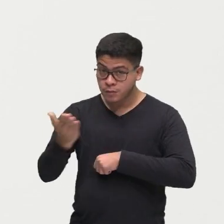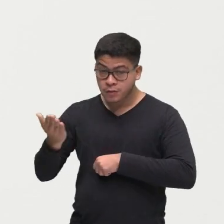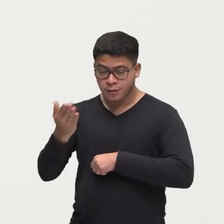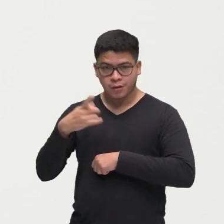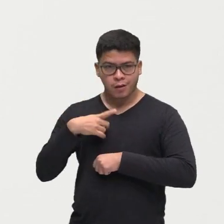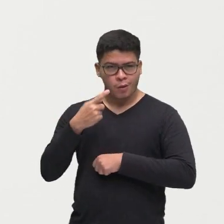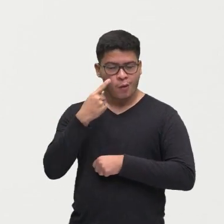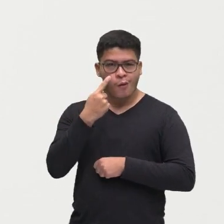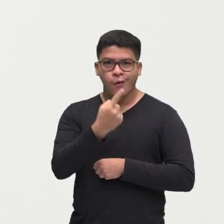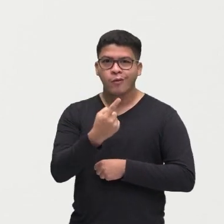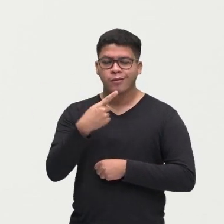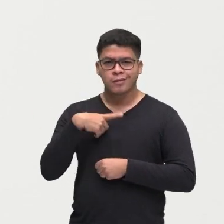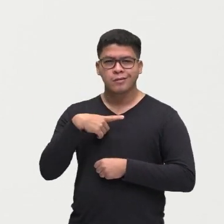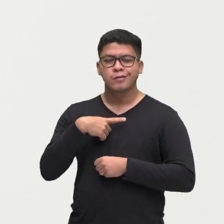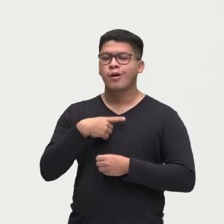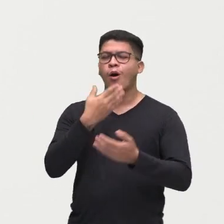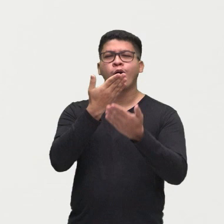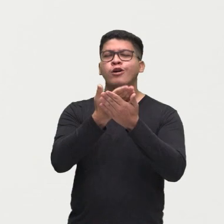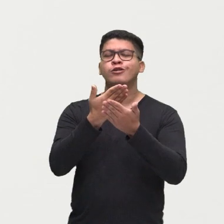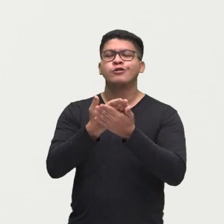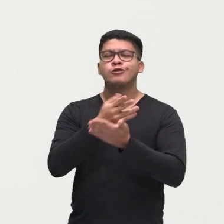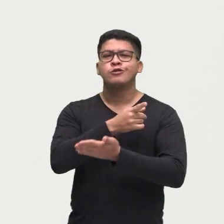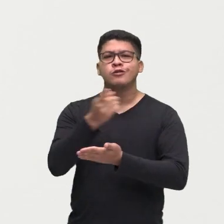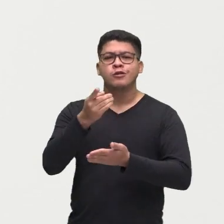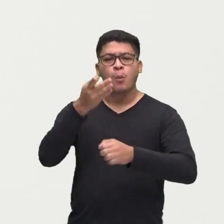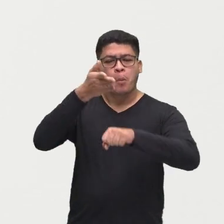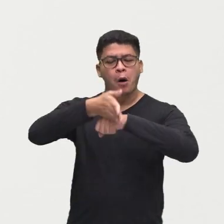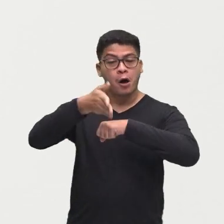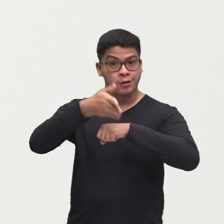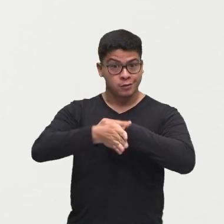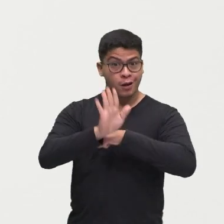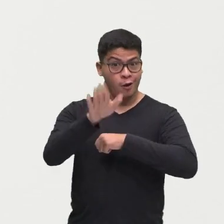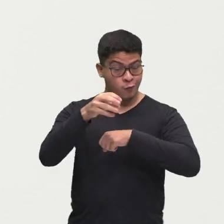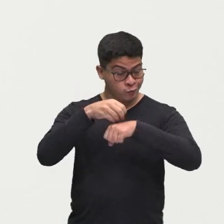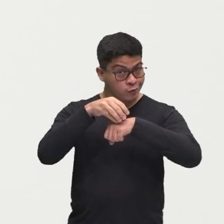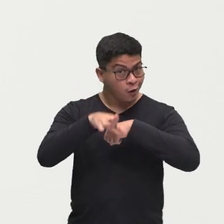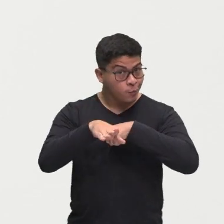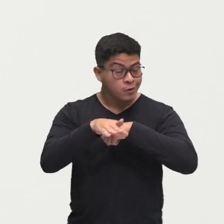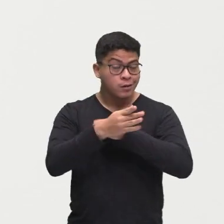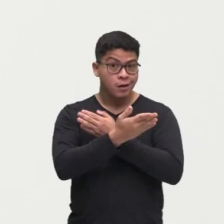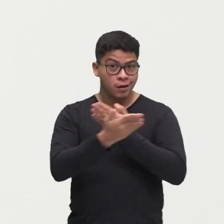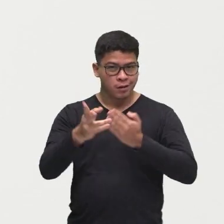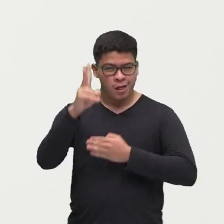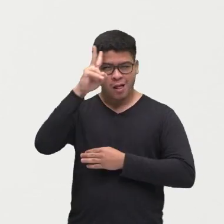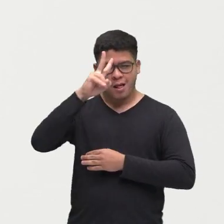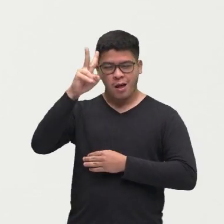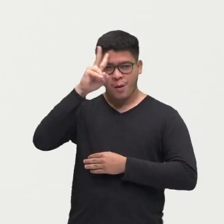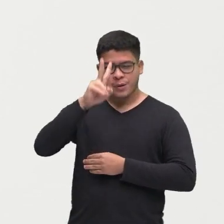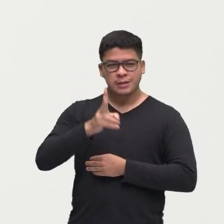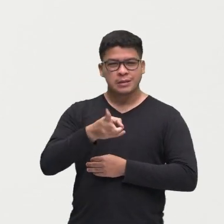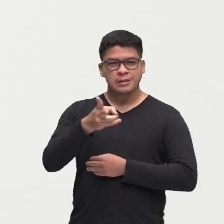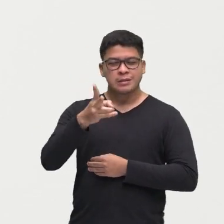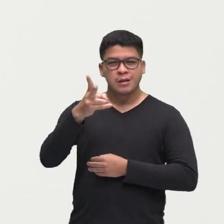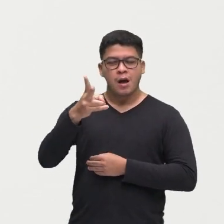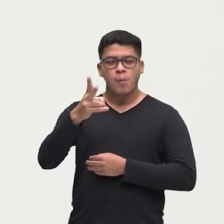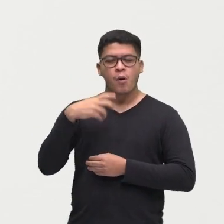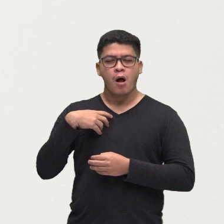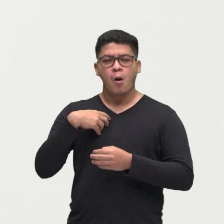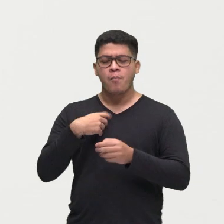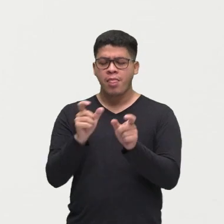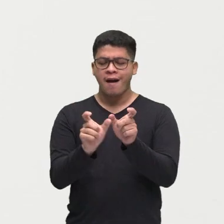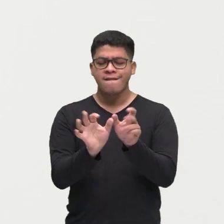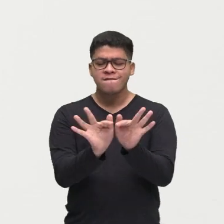ver aqui quem são os students que estão participando, mas vou dar logo a dica. Lembrem sempre de olhar o sujeito da